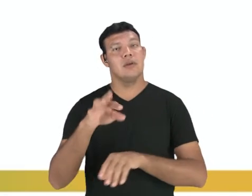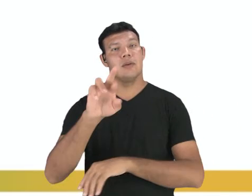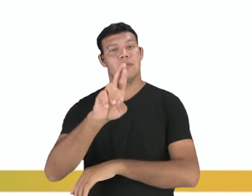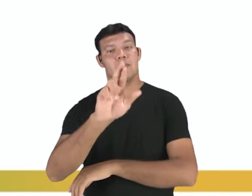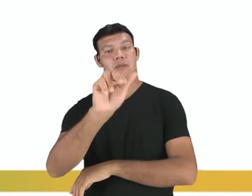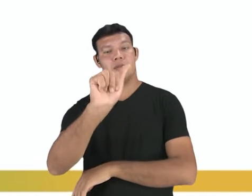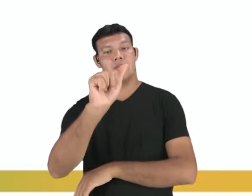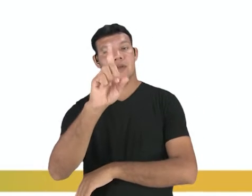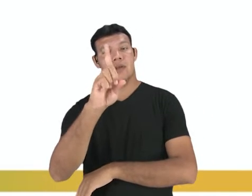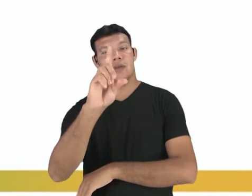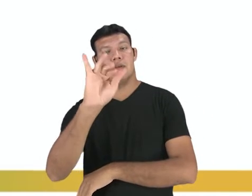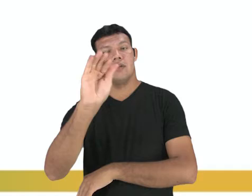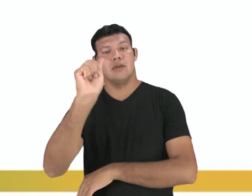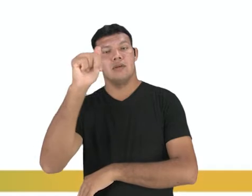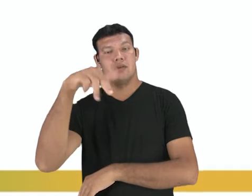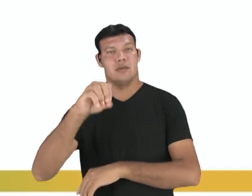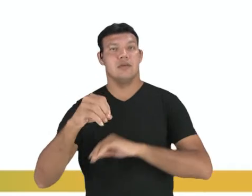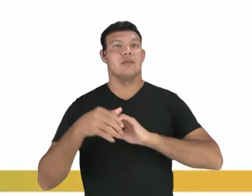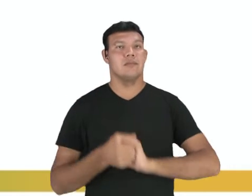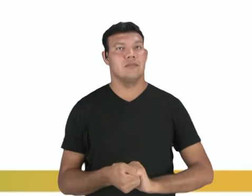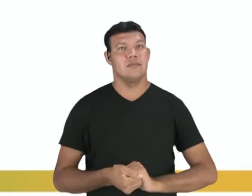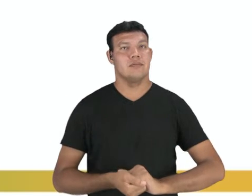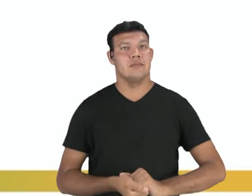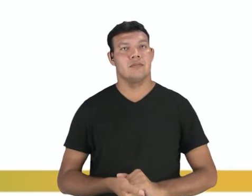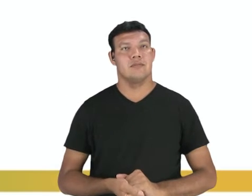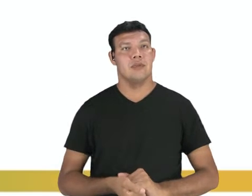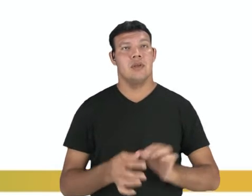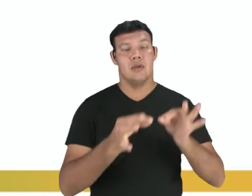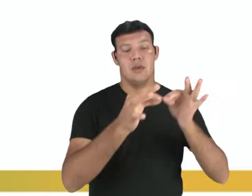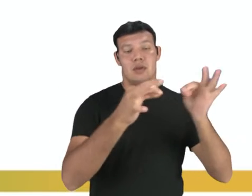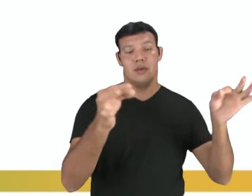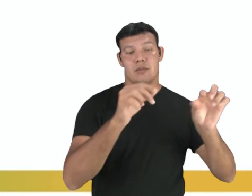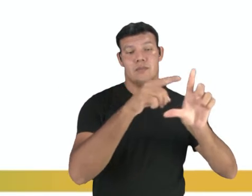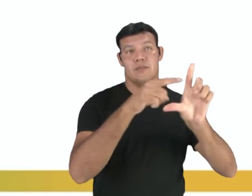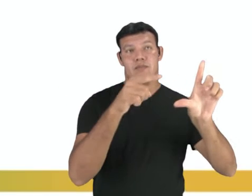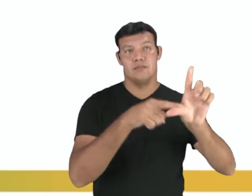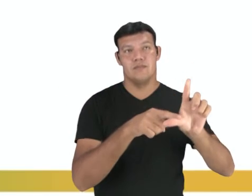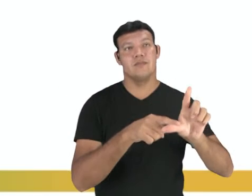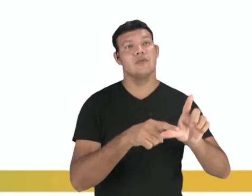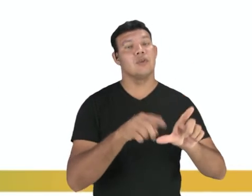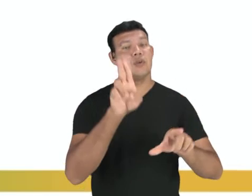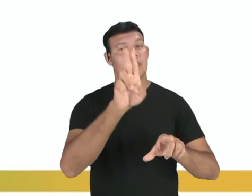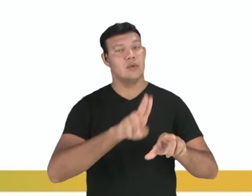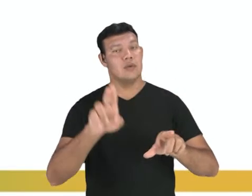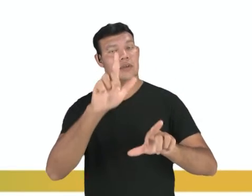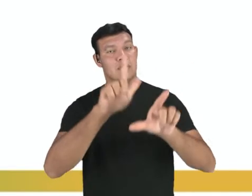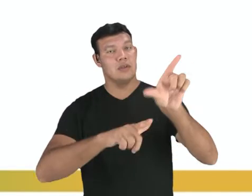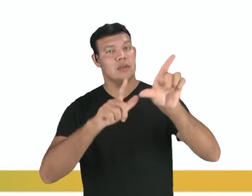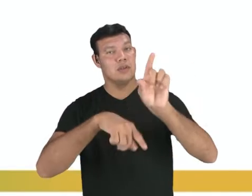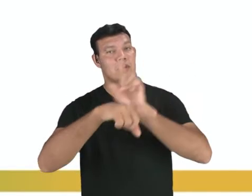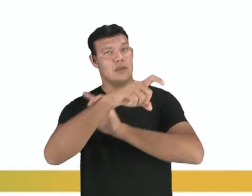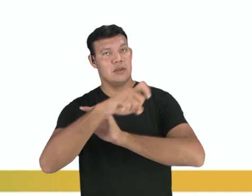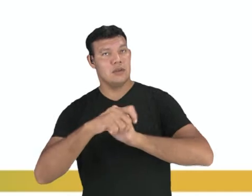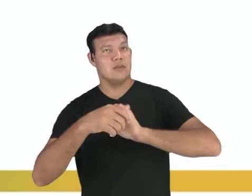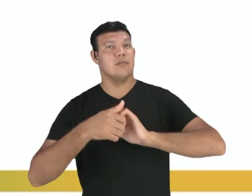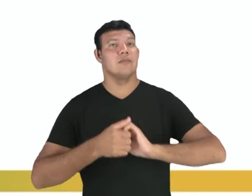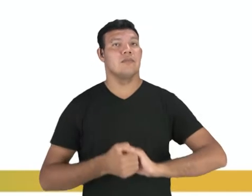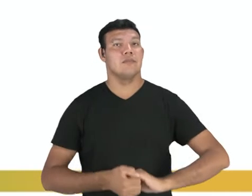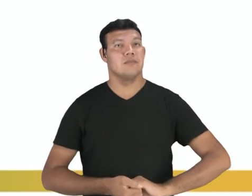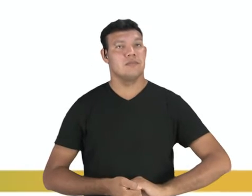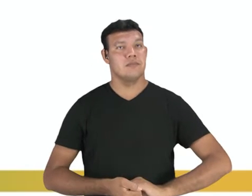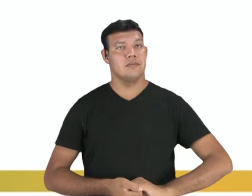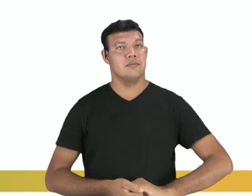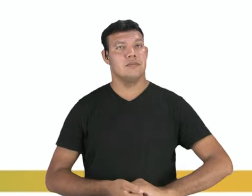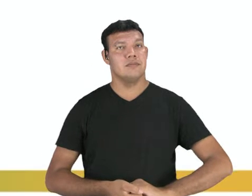então nós temos aí a fórmula as medidas em graus nós vamos ao X para descobrir quem é